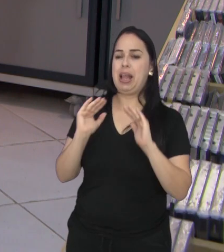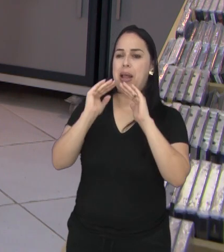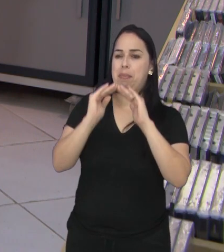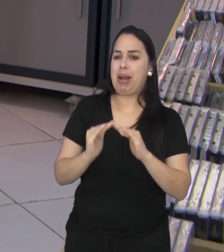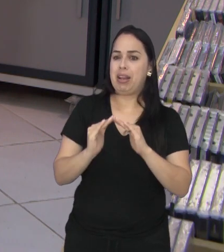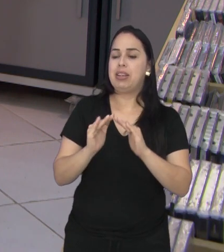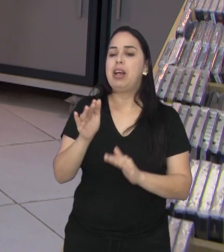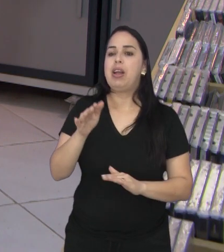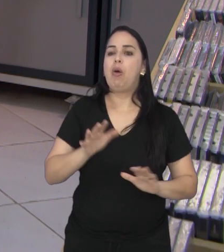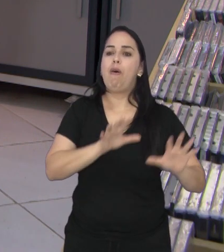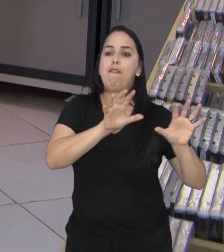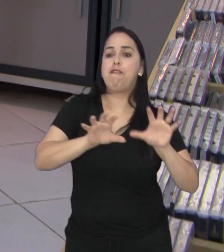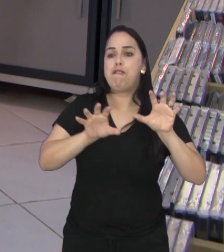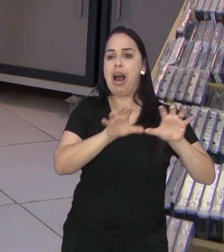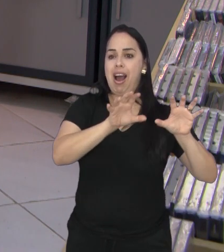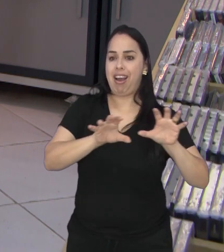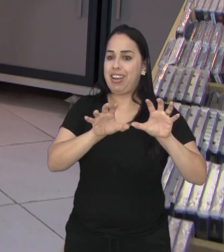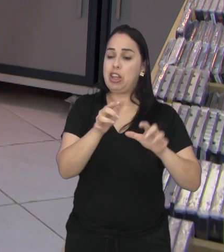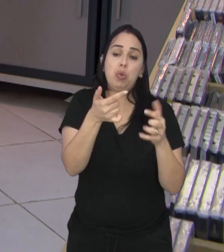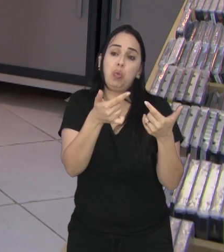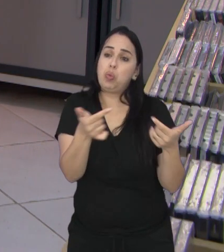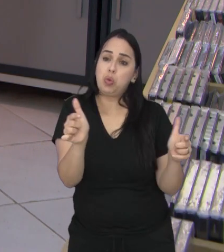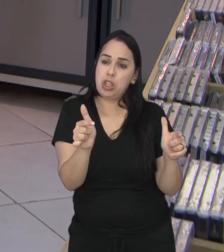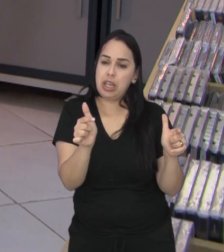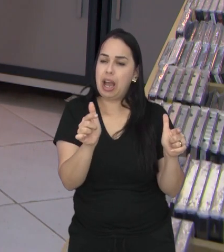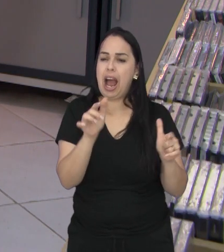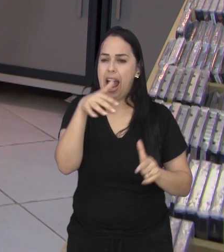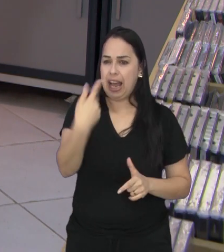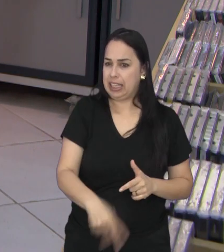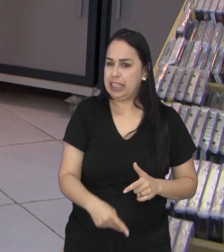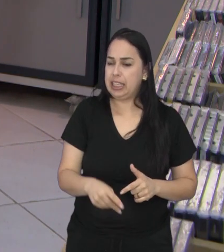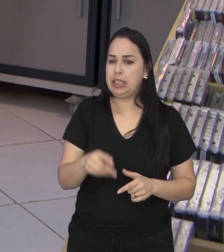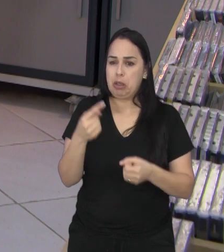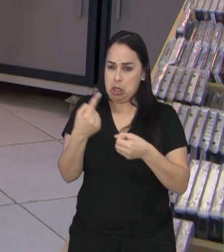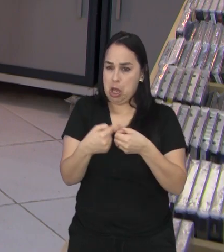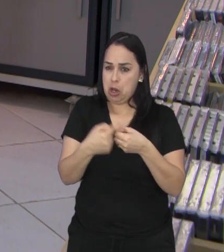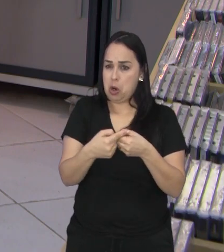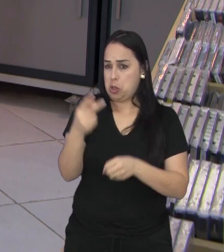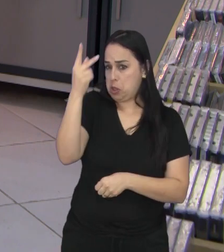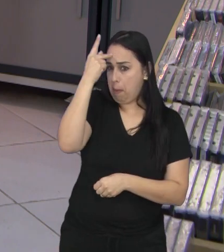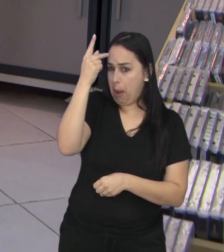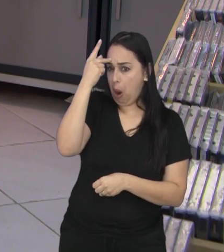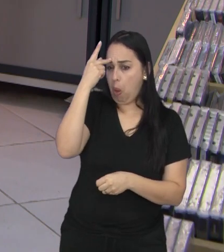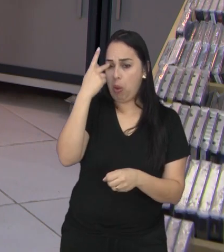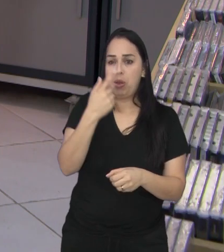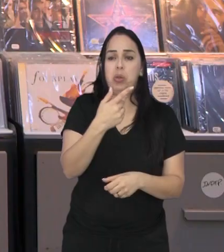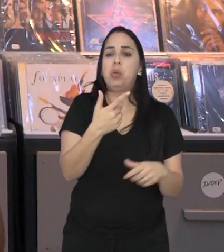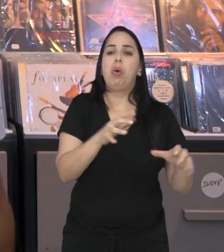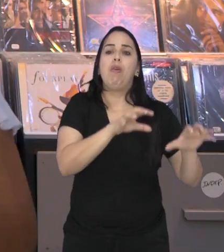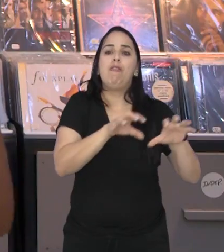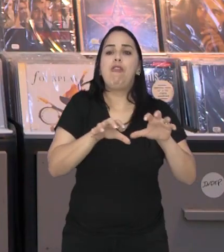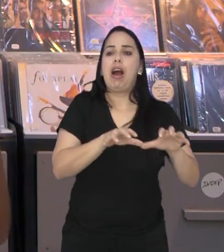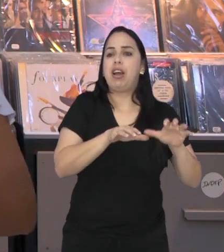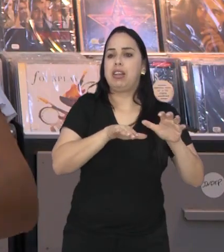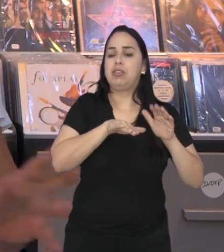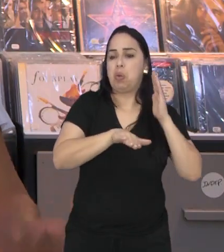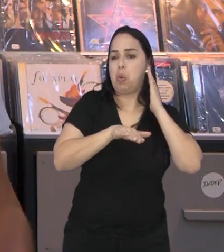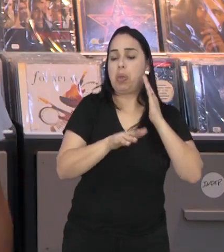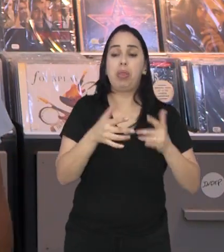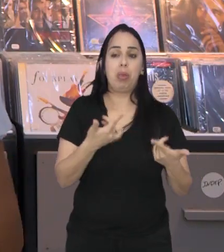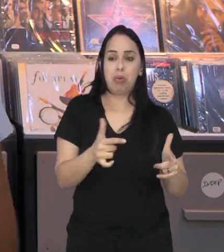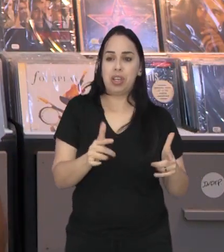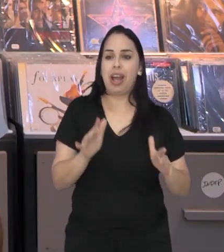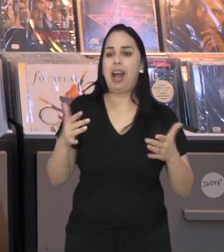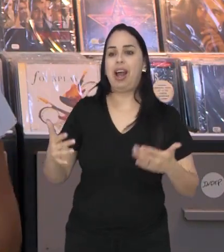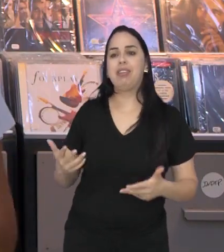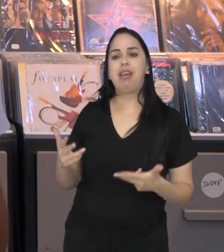assim, o funk, por exemplo, não era tão inserido nas periferias aqui, né, no interior, no estado de São Paulo e tudo mais. Então era o rap, você